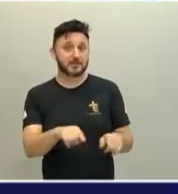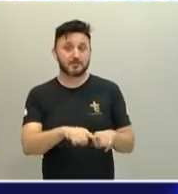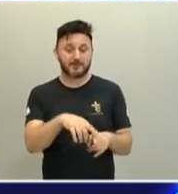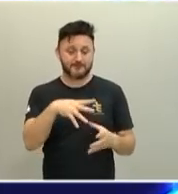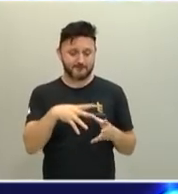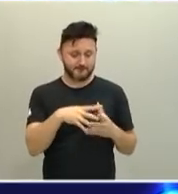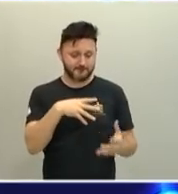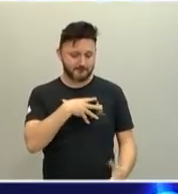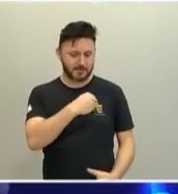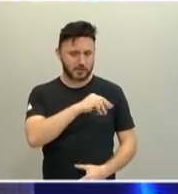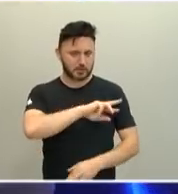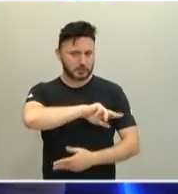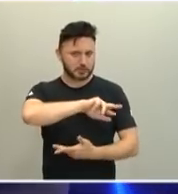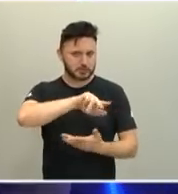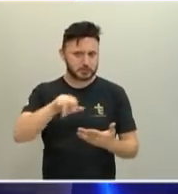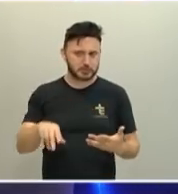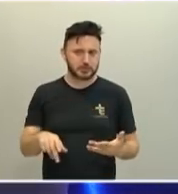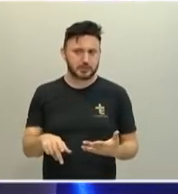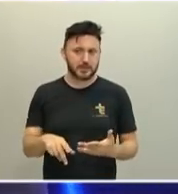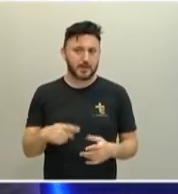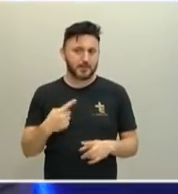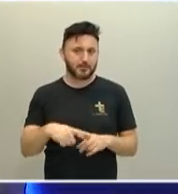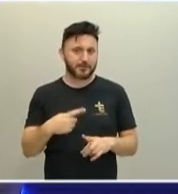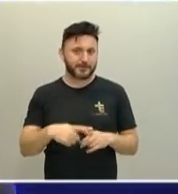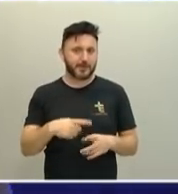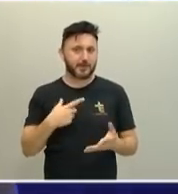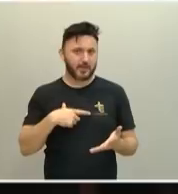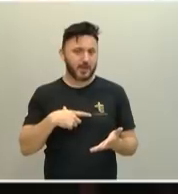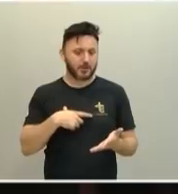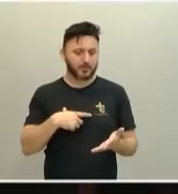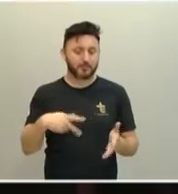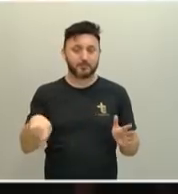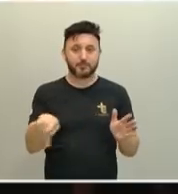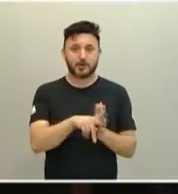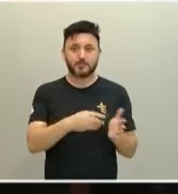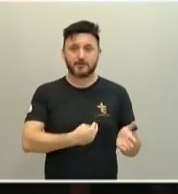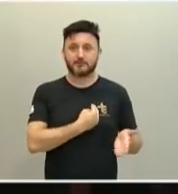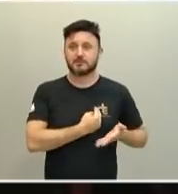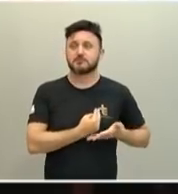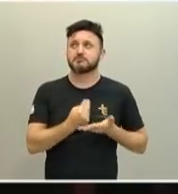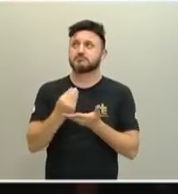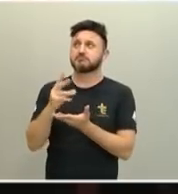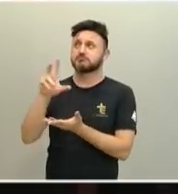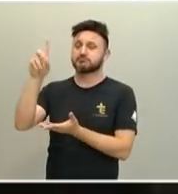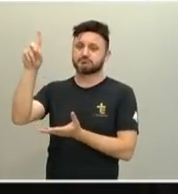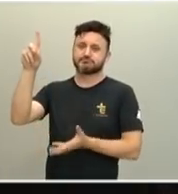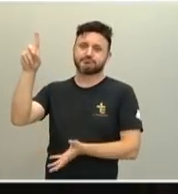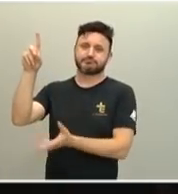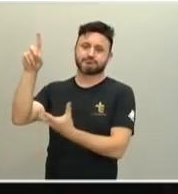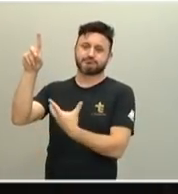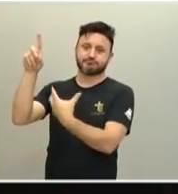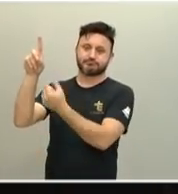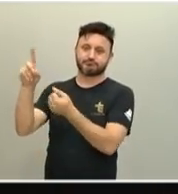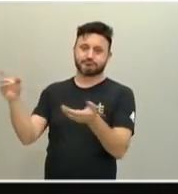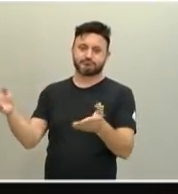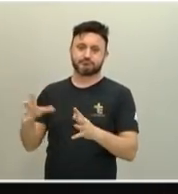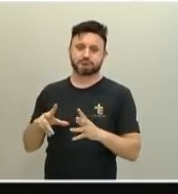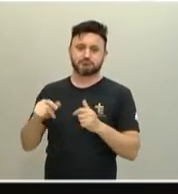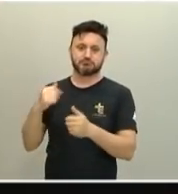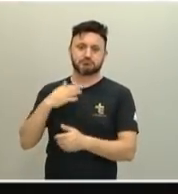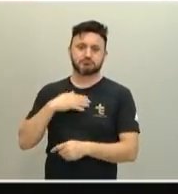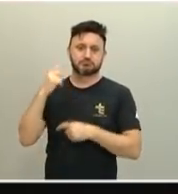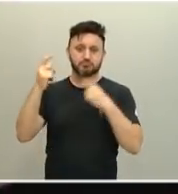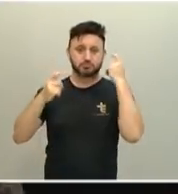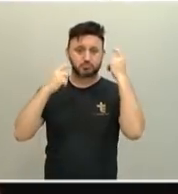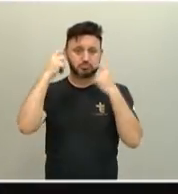minha filha. Ele tem um dono. Eu quero endereçar a vida dele a ti, mãe. Eu endereço agora as minhas